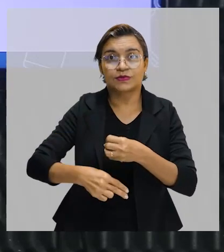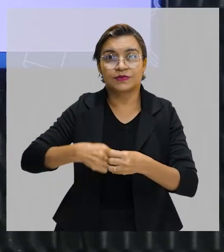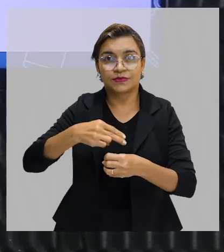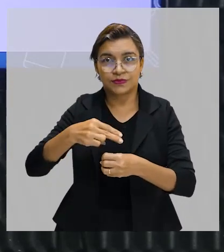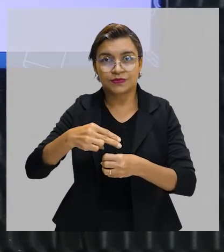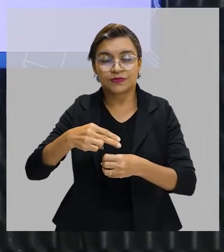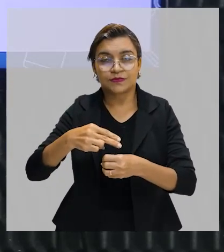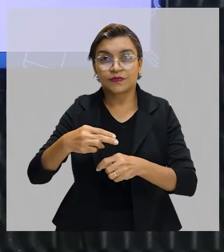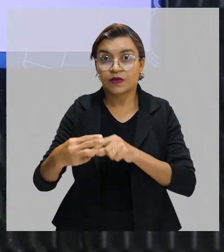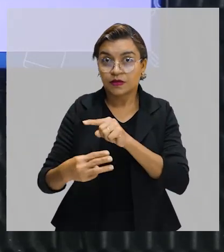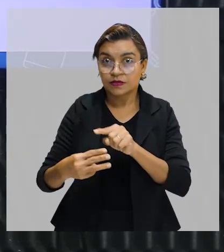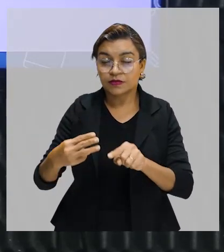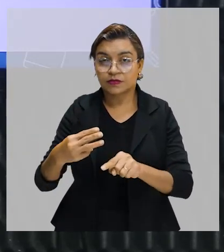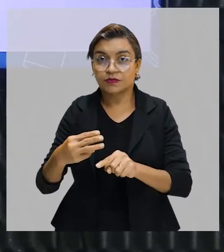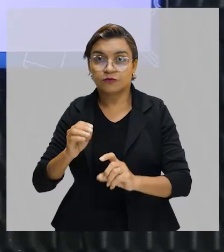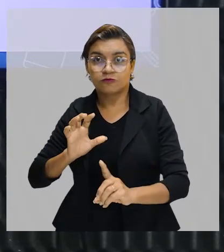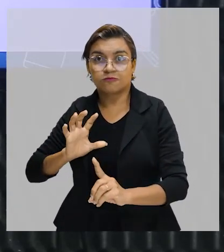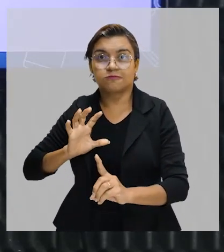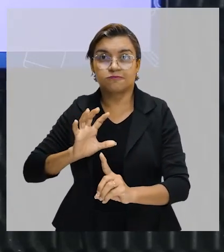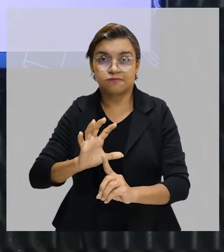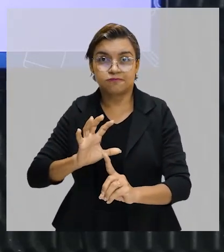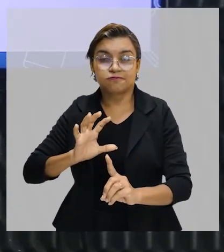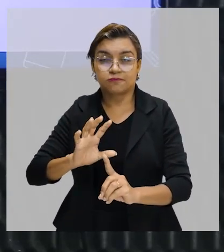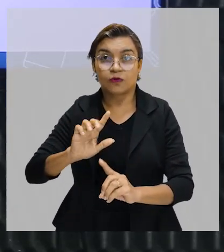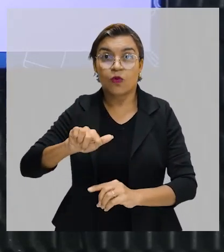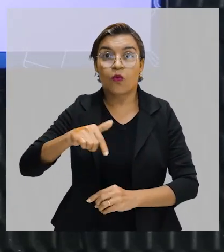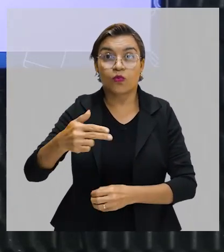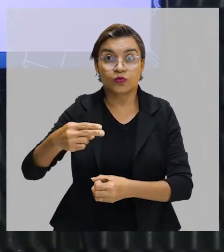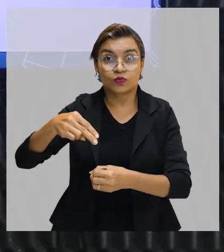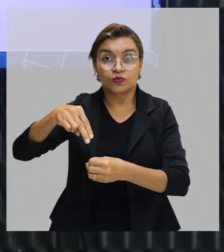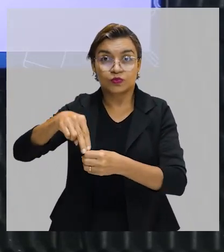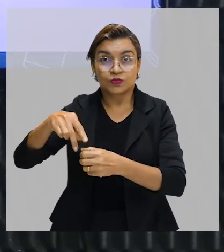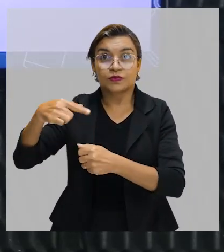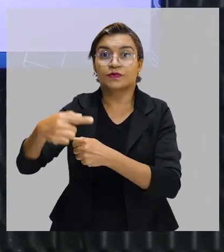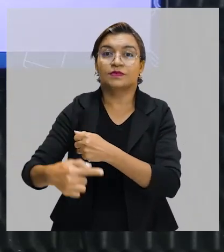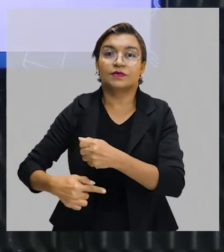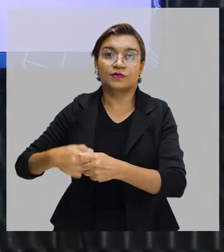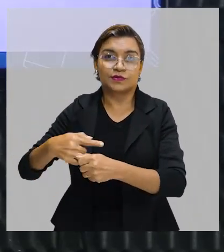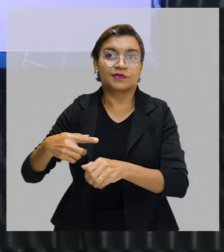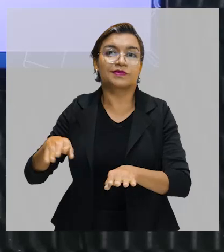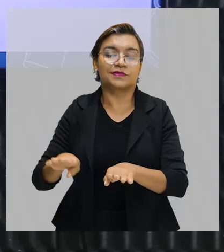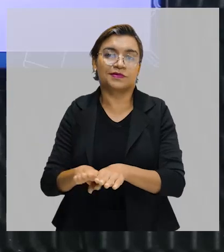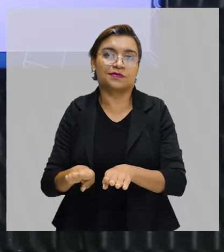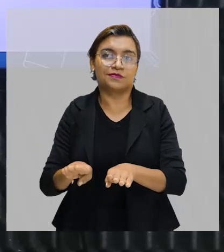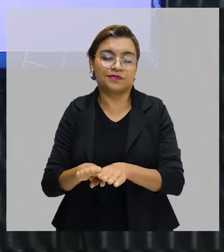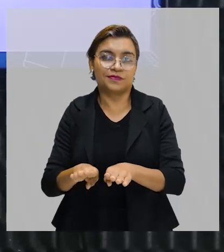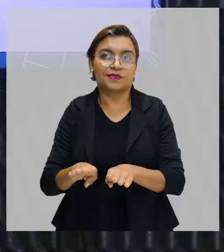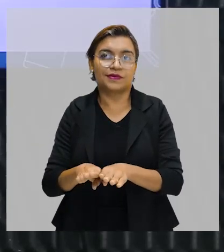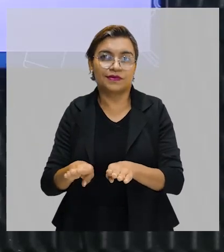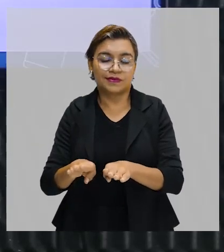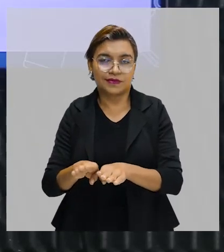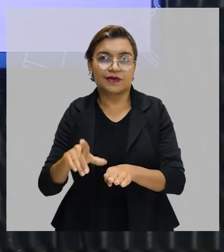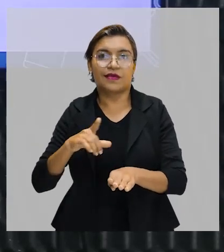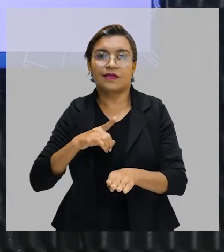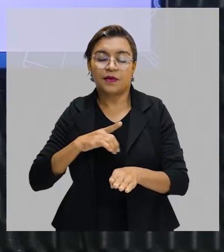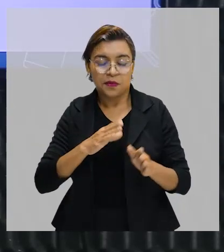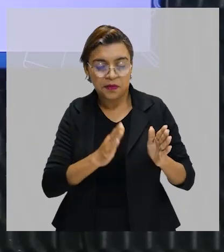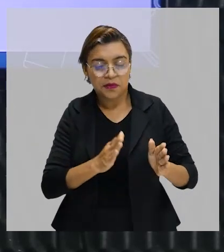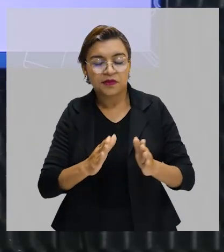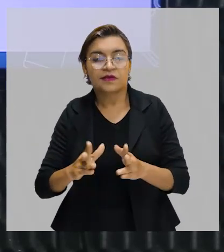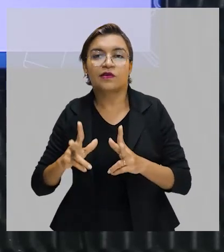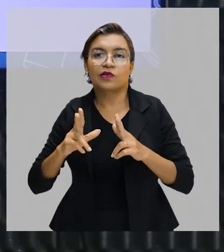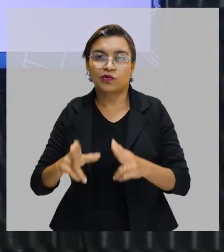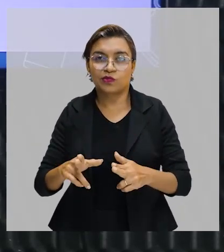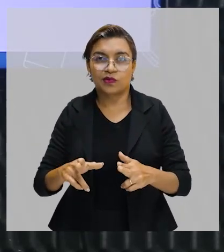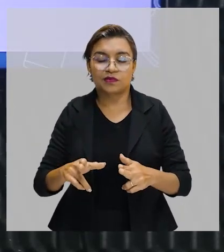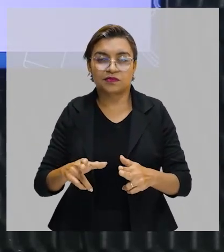certo? Esses 3 nêutrons vão atacar outros núcleos atômicos, que também irão passar pelo mesmo processo e também